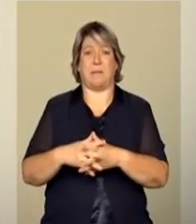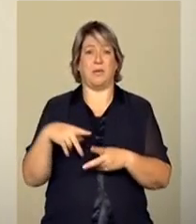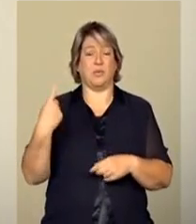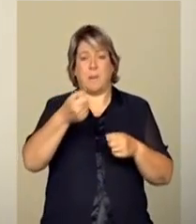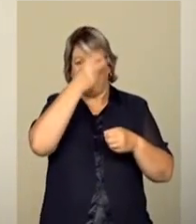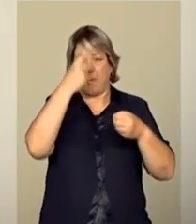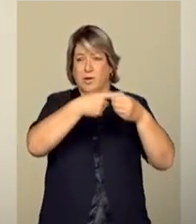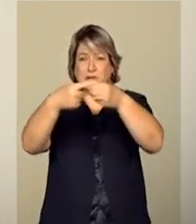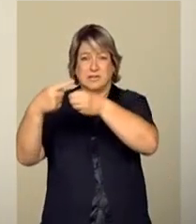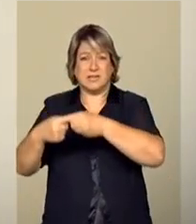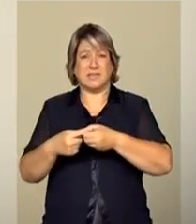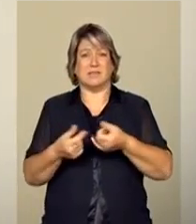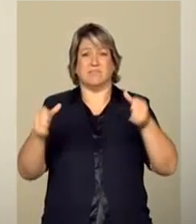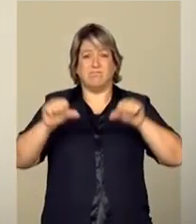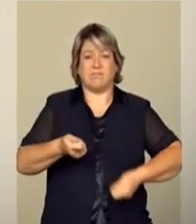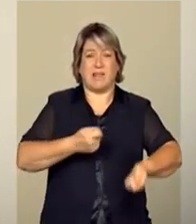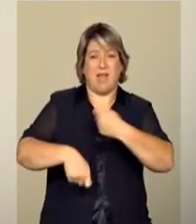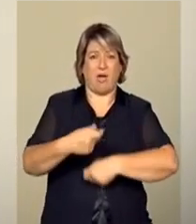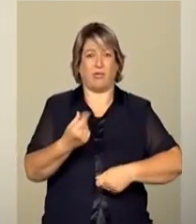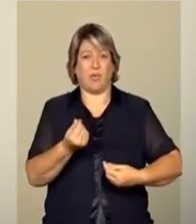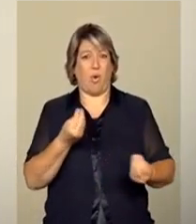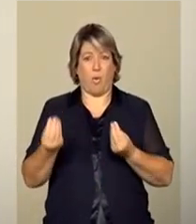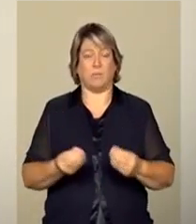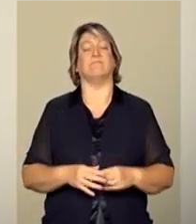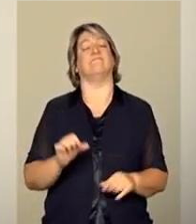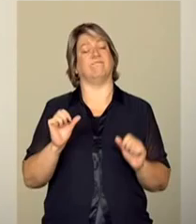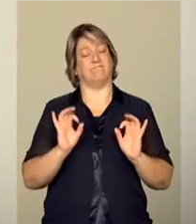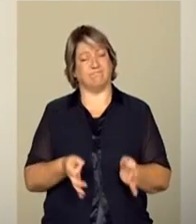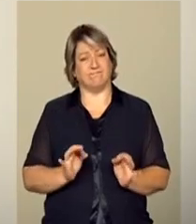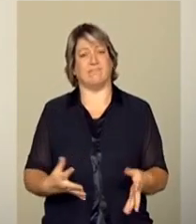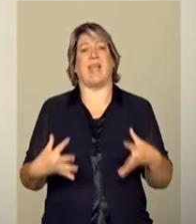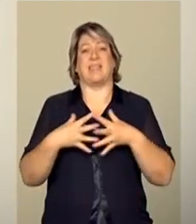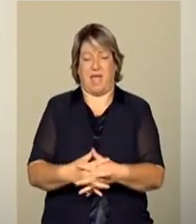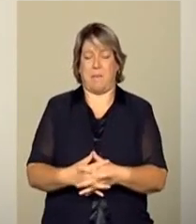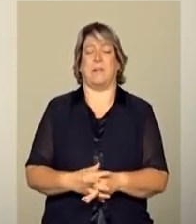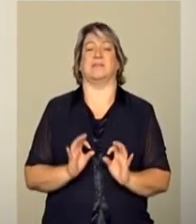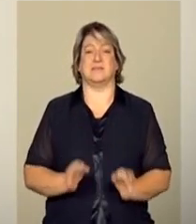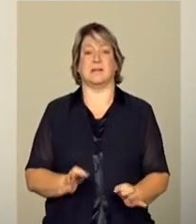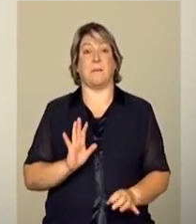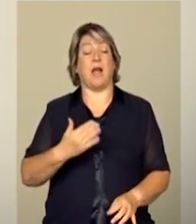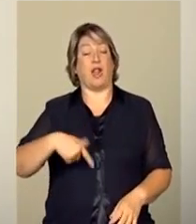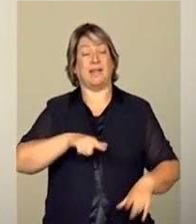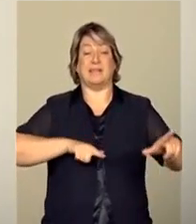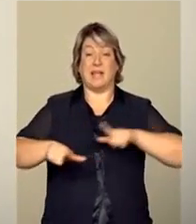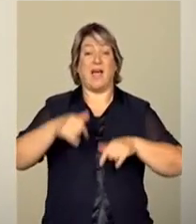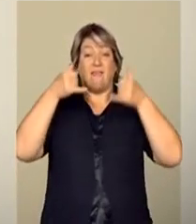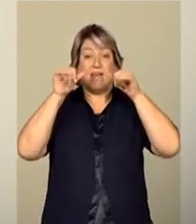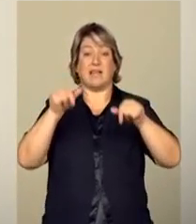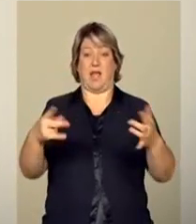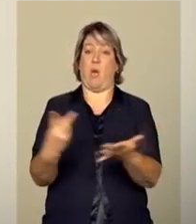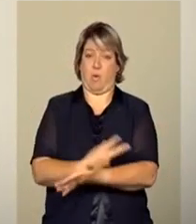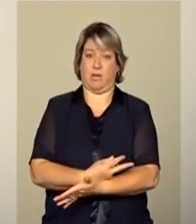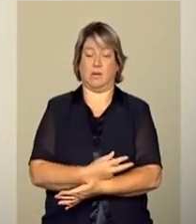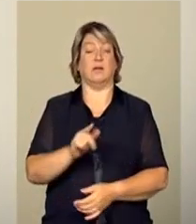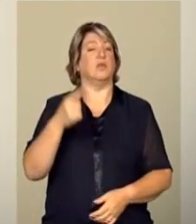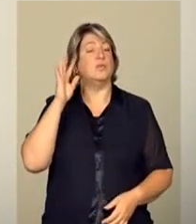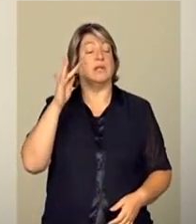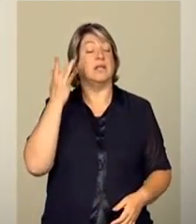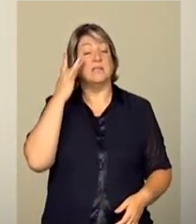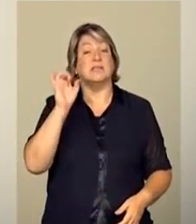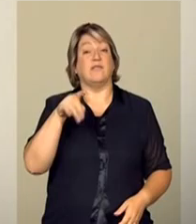municípios prejudica sim Luciano mas nós estamos trabalhando para evitar que isso aconteça não sei se você lembra que Nós